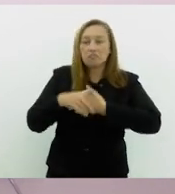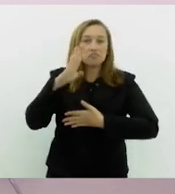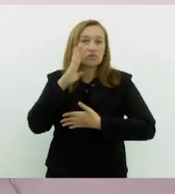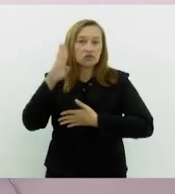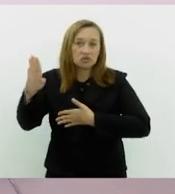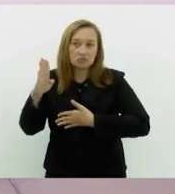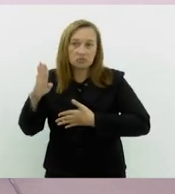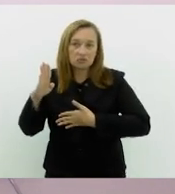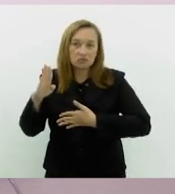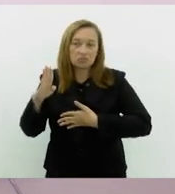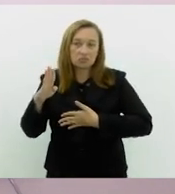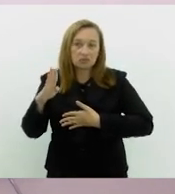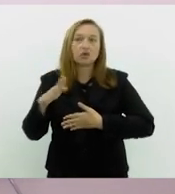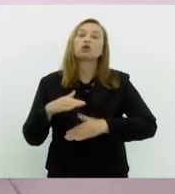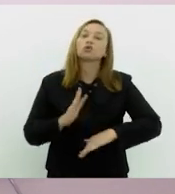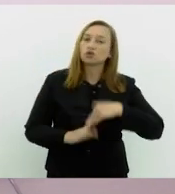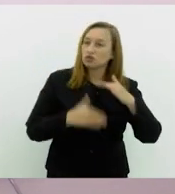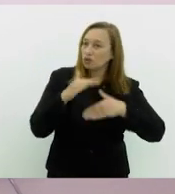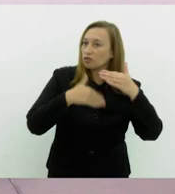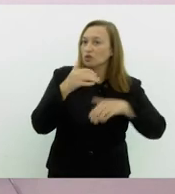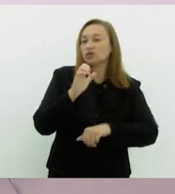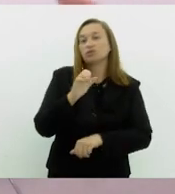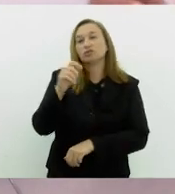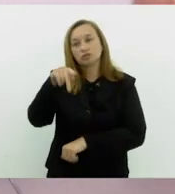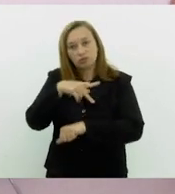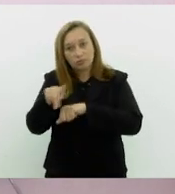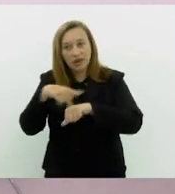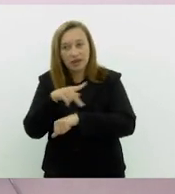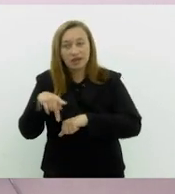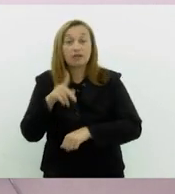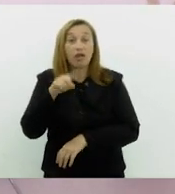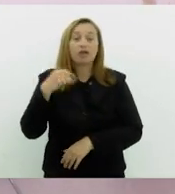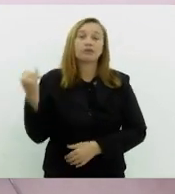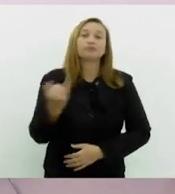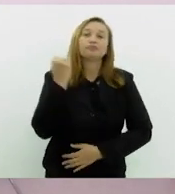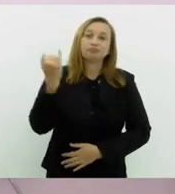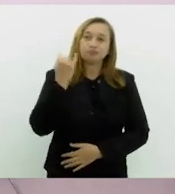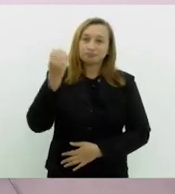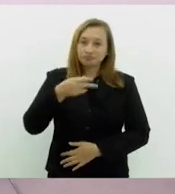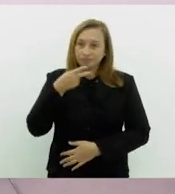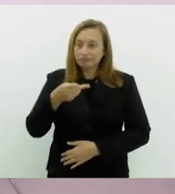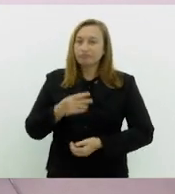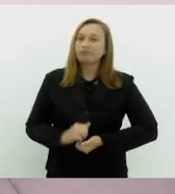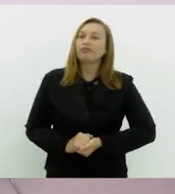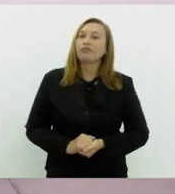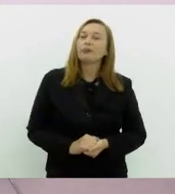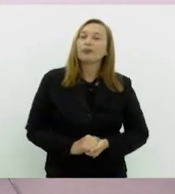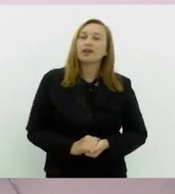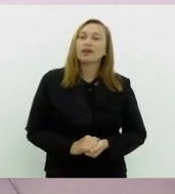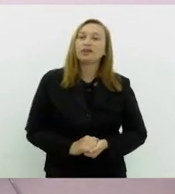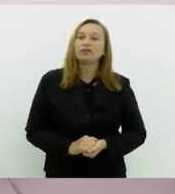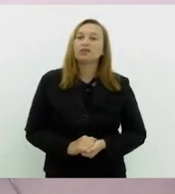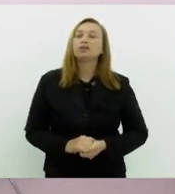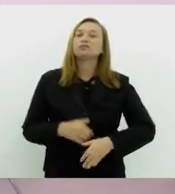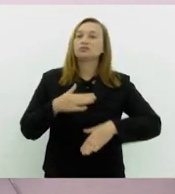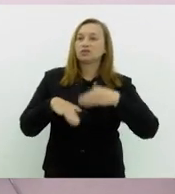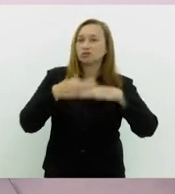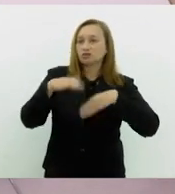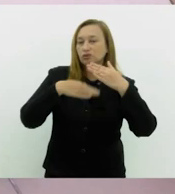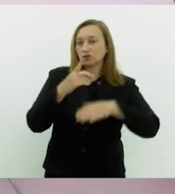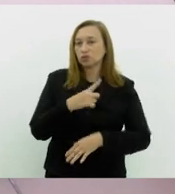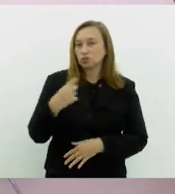e específico no desenvolvimento do nosso país. Né, eu acho que isso é importante colocar, né, foi crucial para o nosso